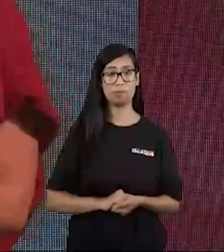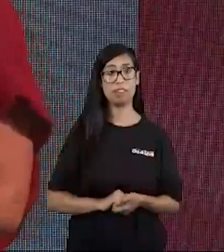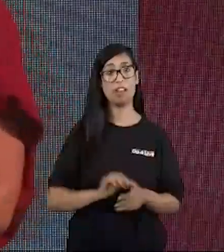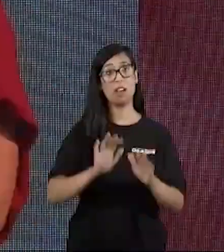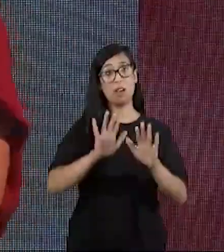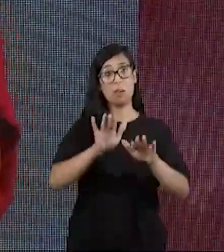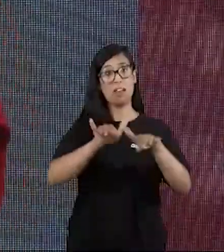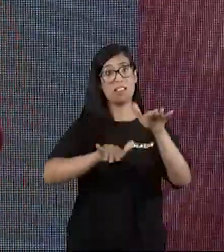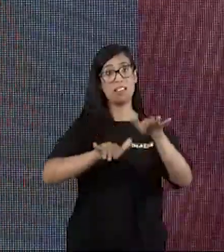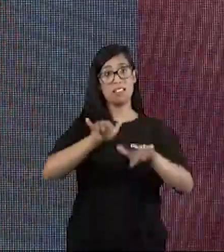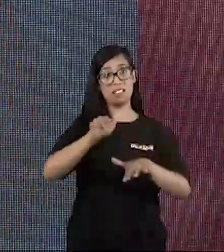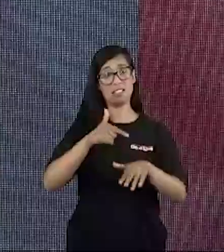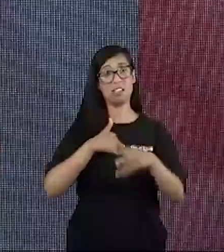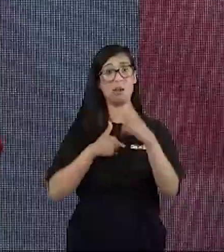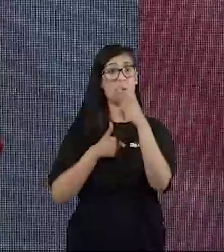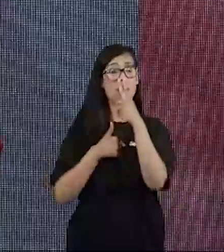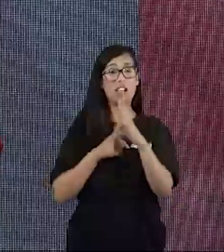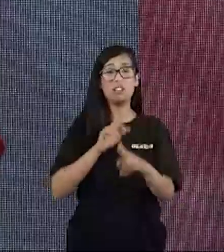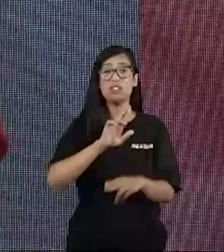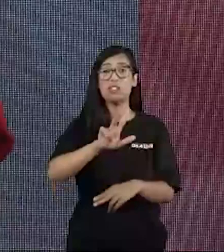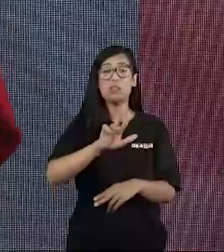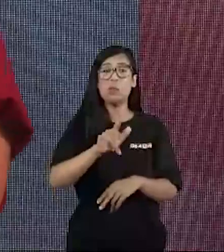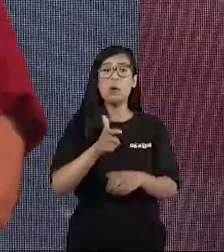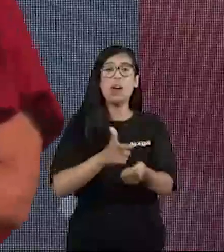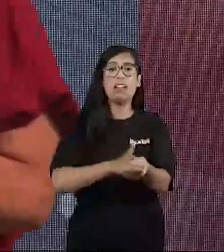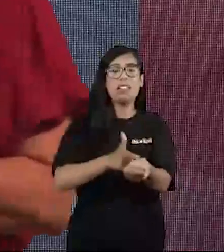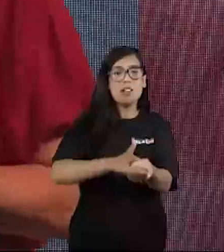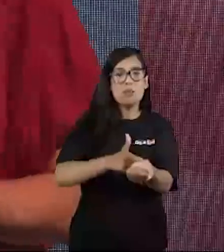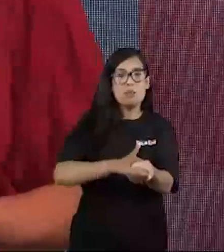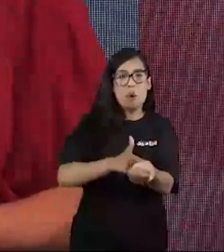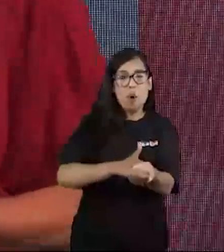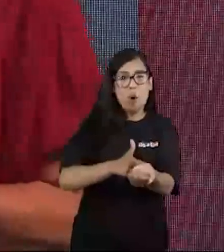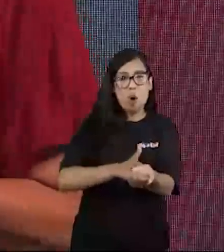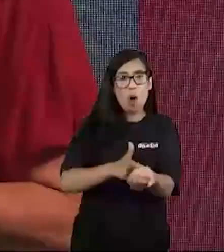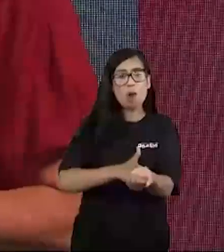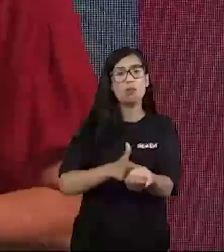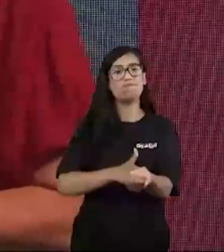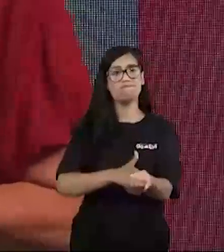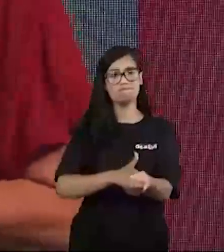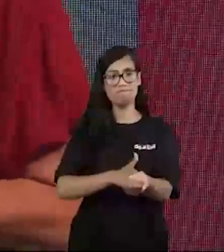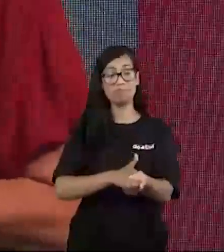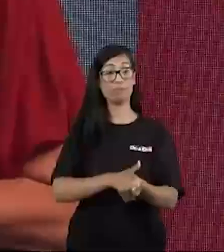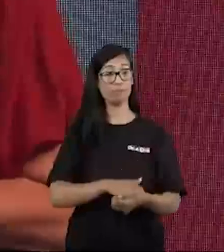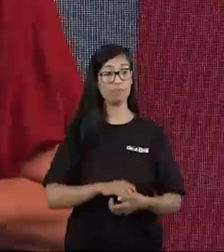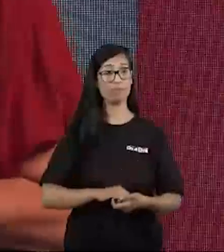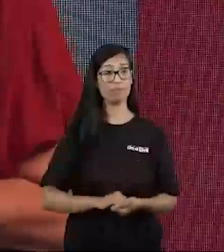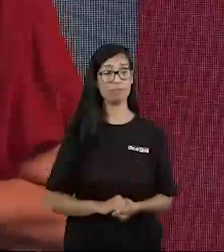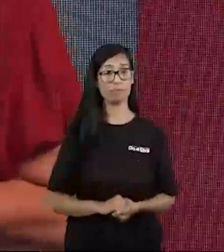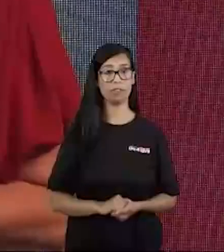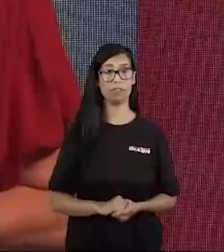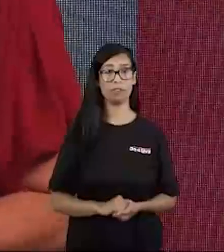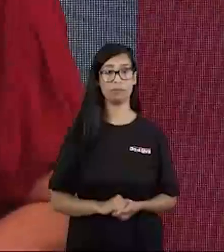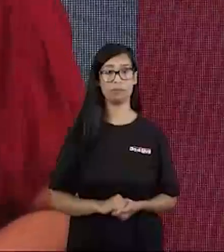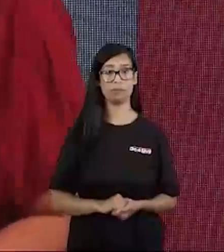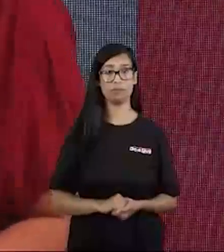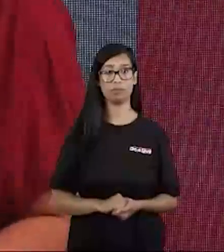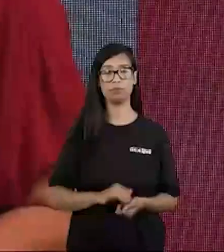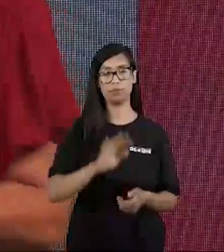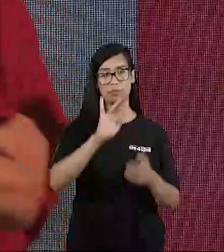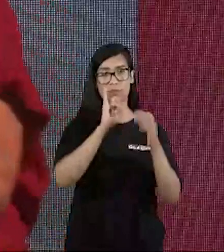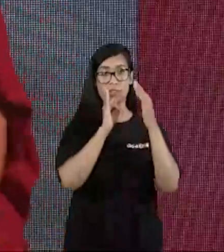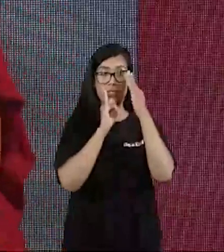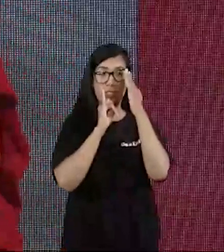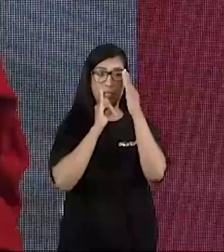maioria das vezes eu não acho que seja o estresse. Existe um tipo de prurido que a gente chama de prurido cinematéria,